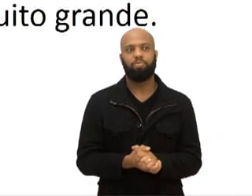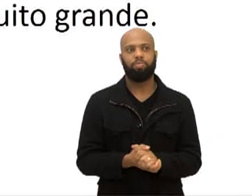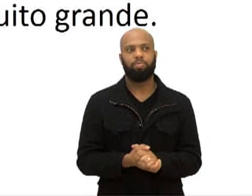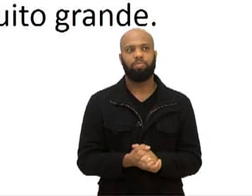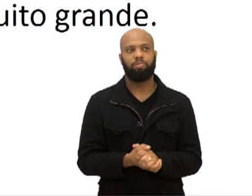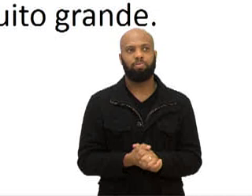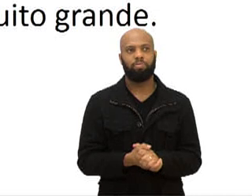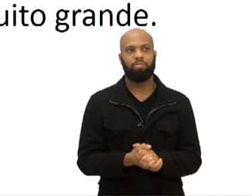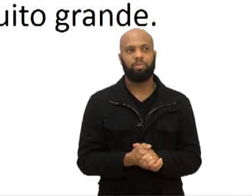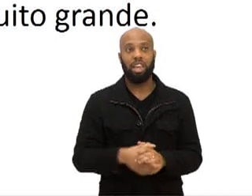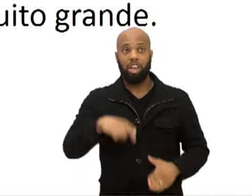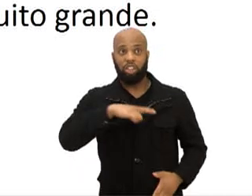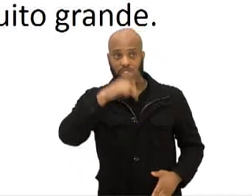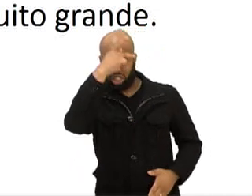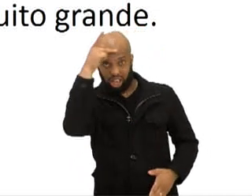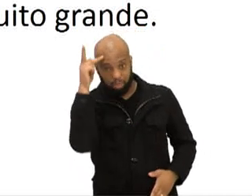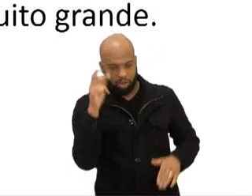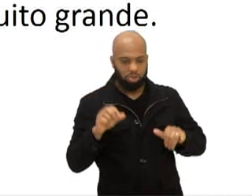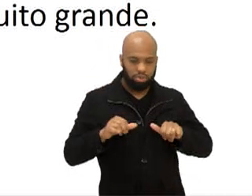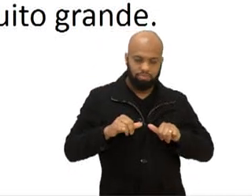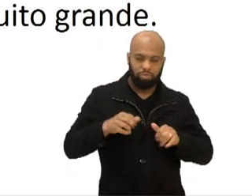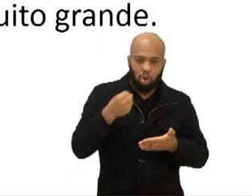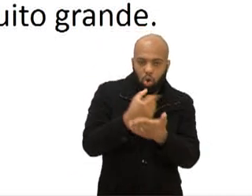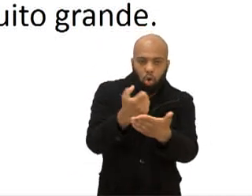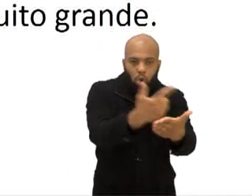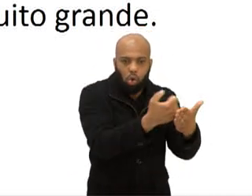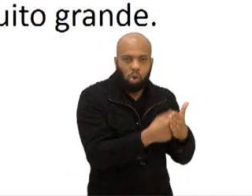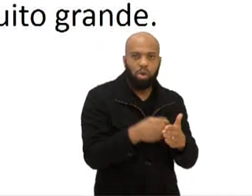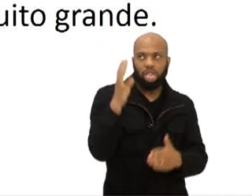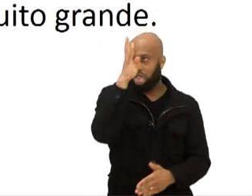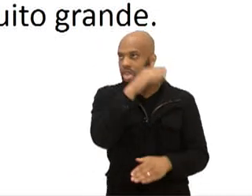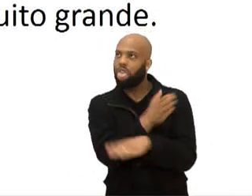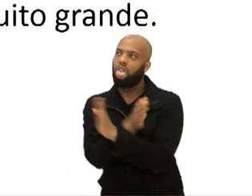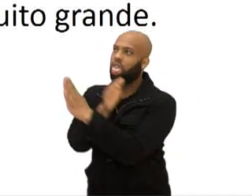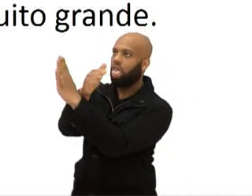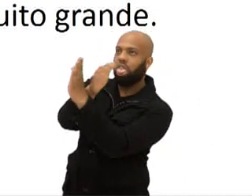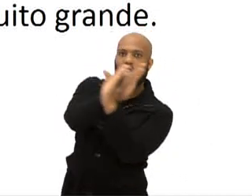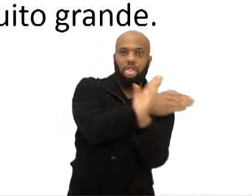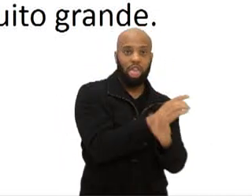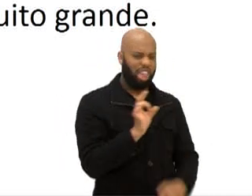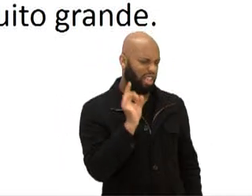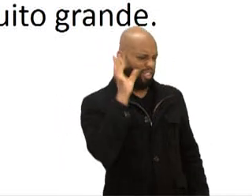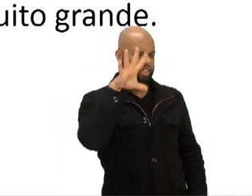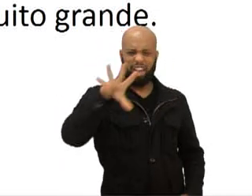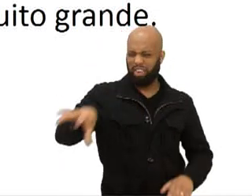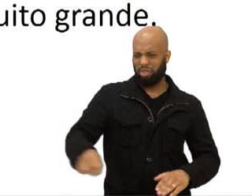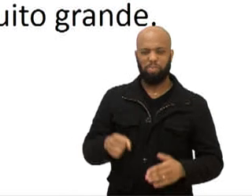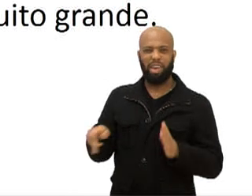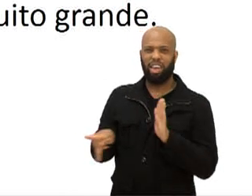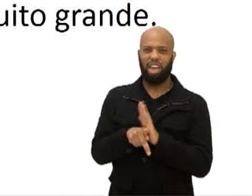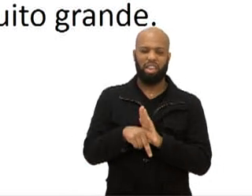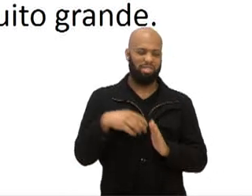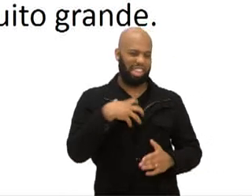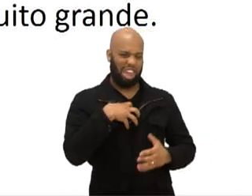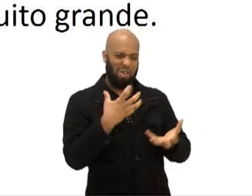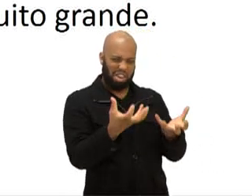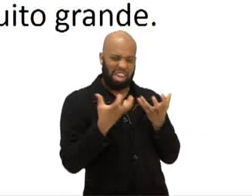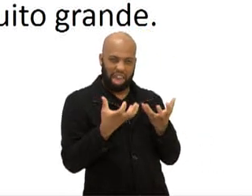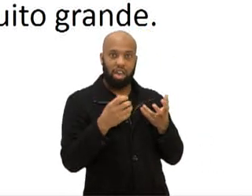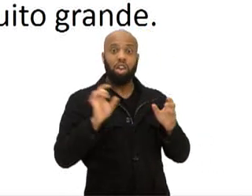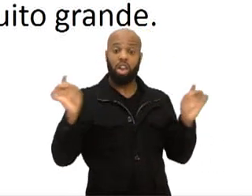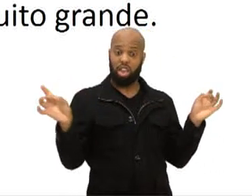Os mercadores estão distraídos, despreocupados. É fácil pegar o que eu quiser dos estoques. Quando